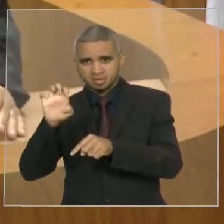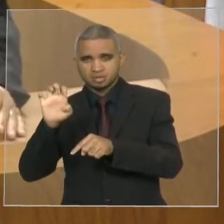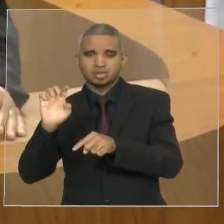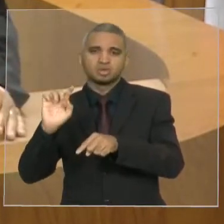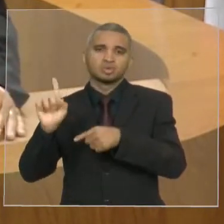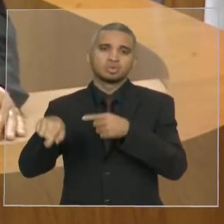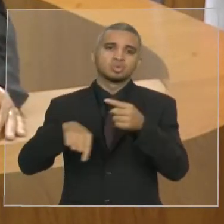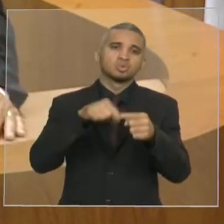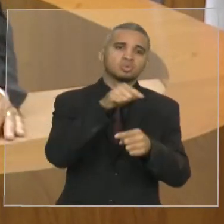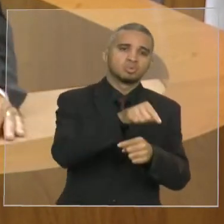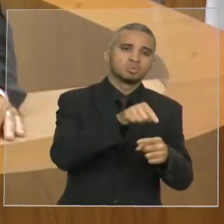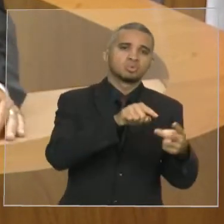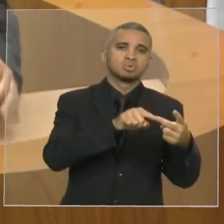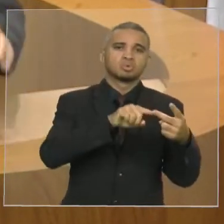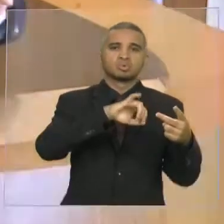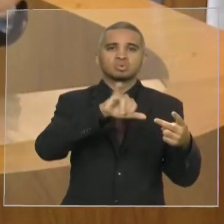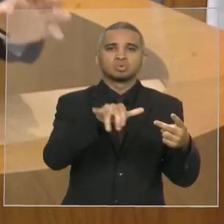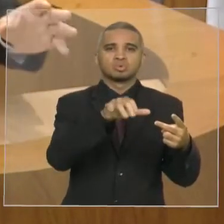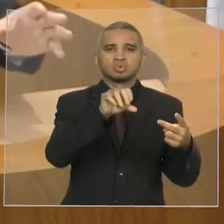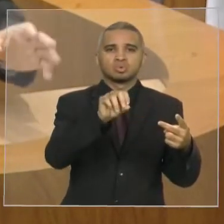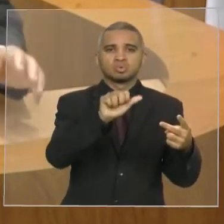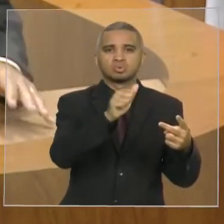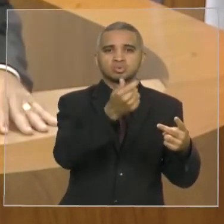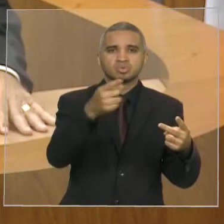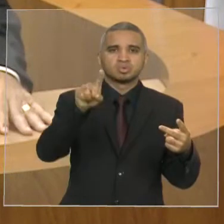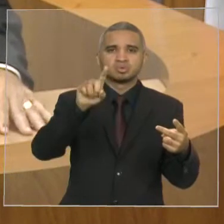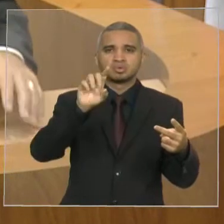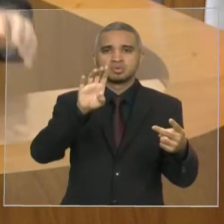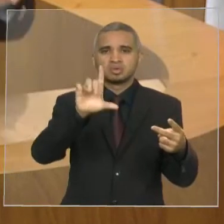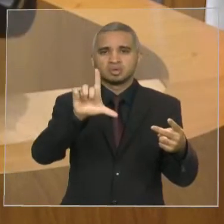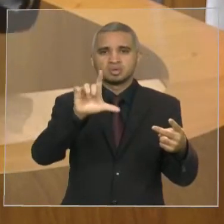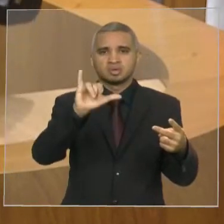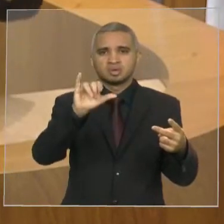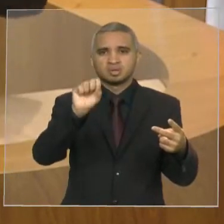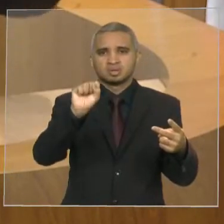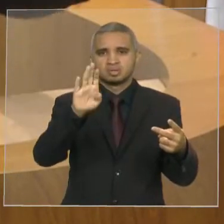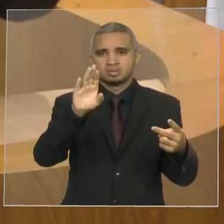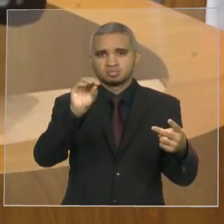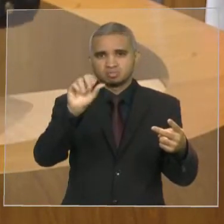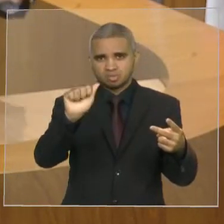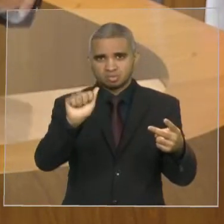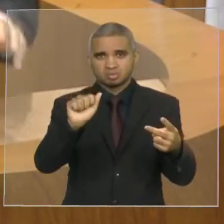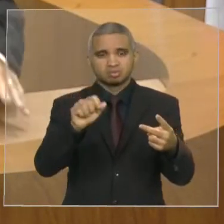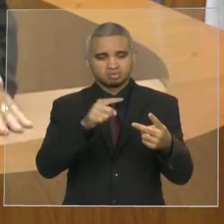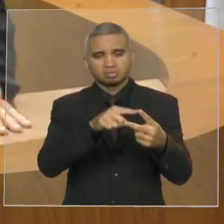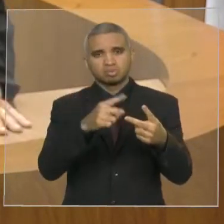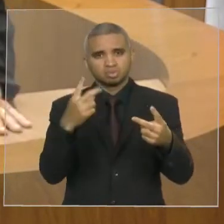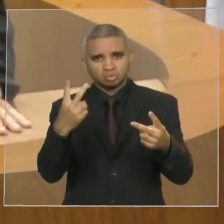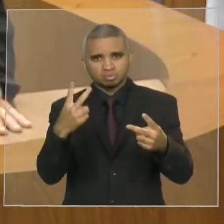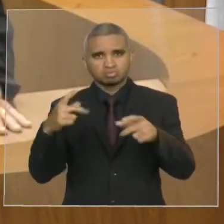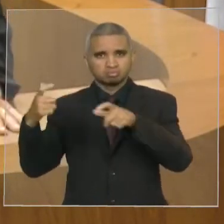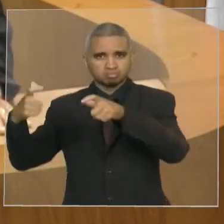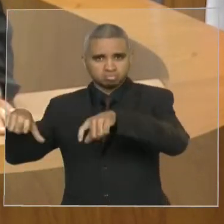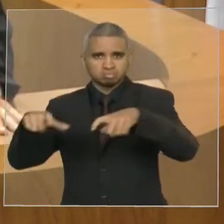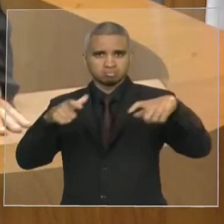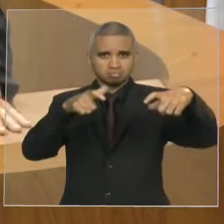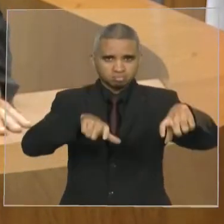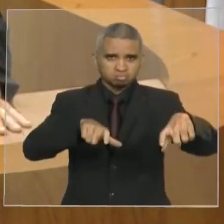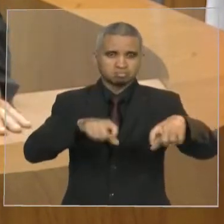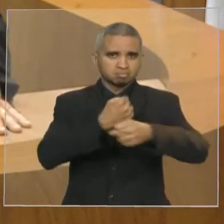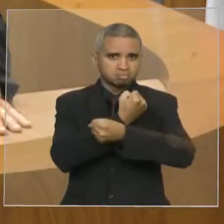E nós agradecemos ao governador Flávio Dino por isso, por compreender essas necessidades dessas duas cidades e